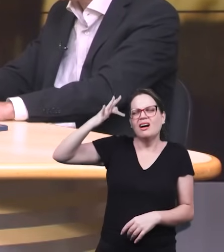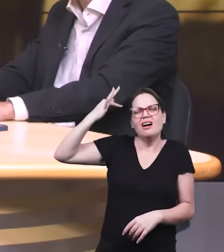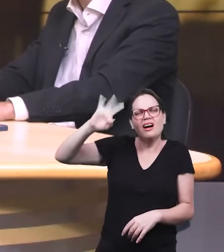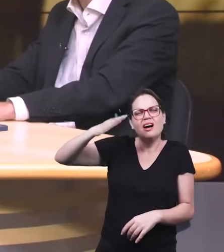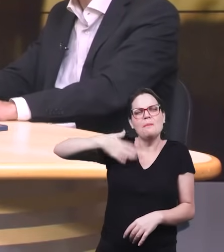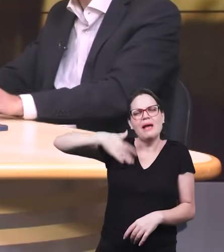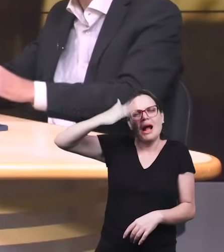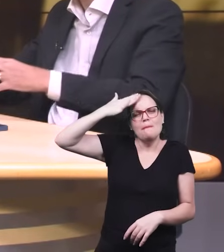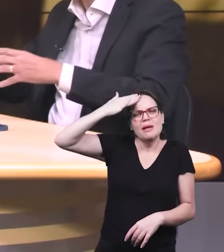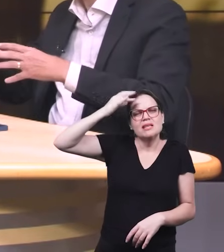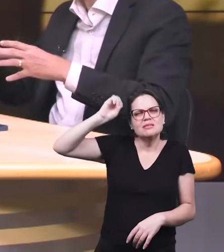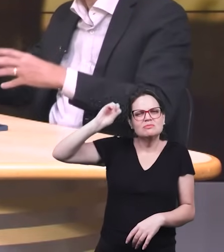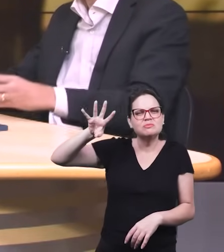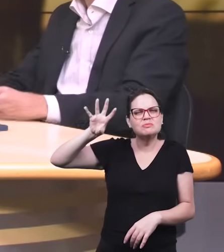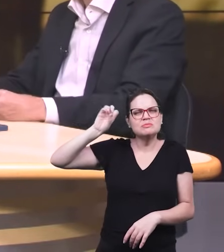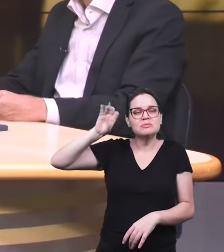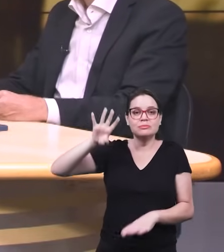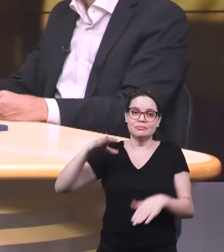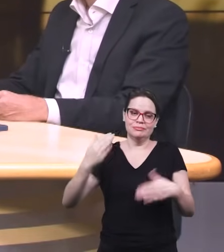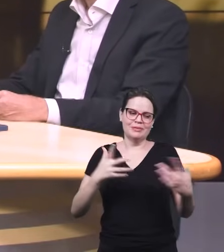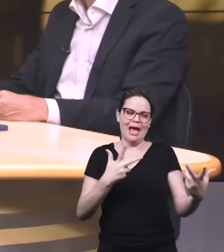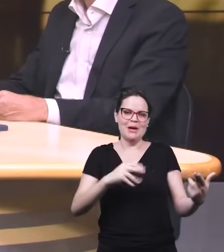hoje toda